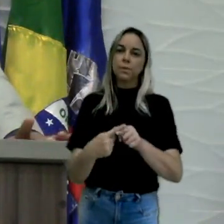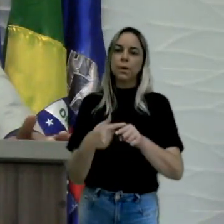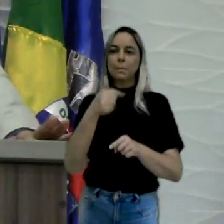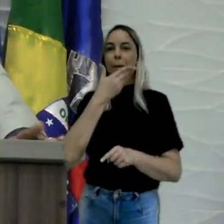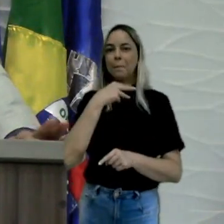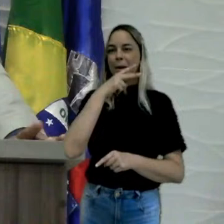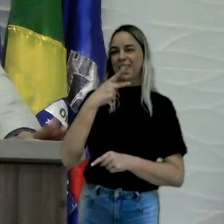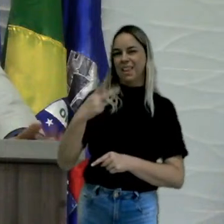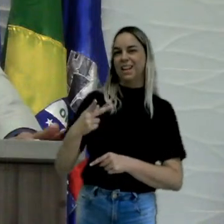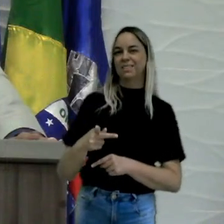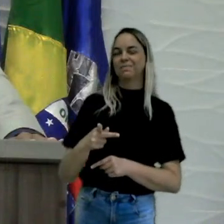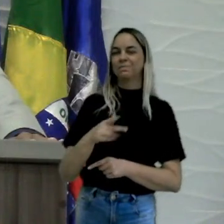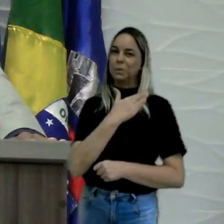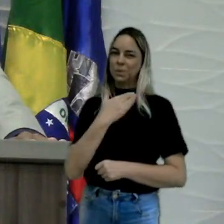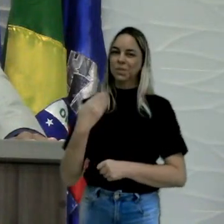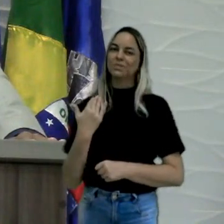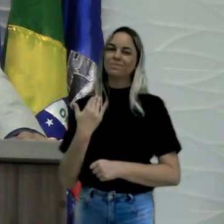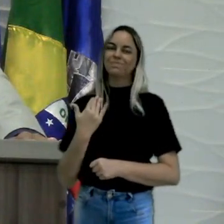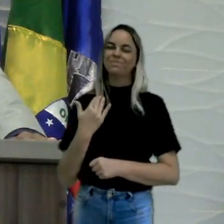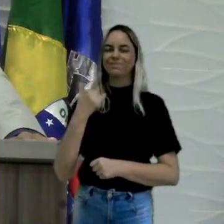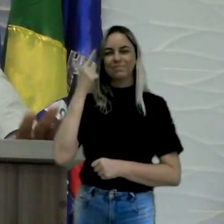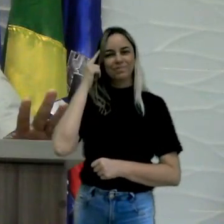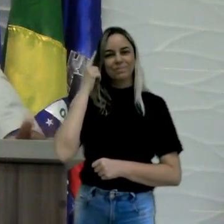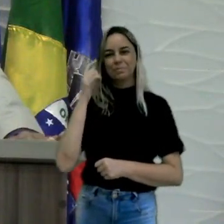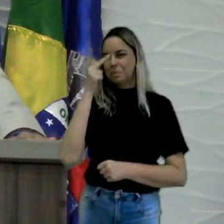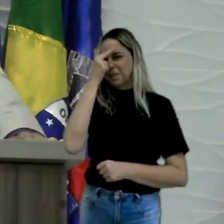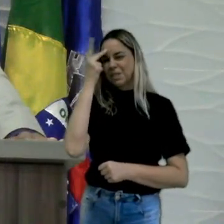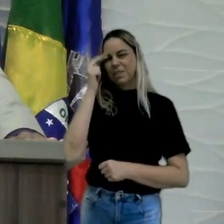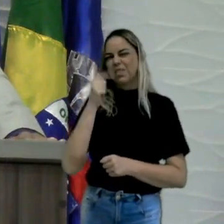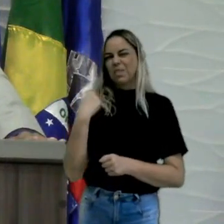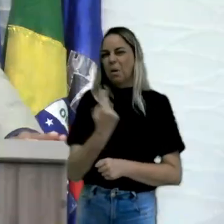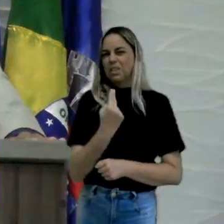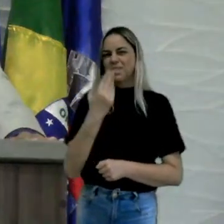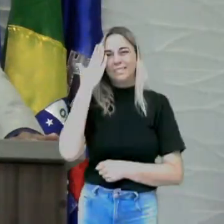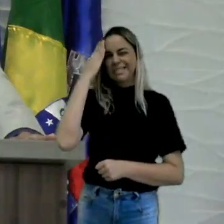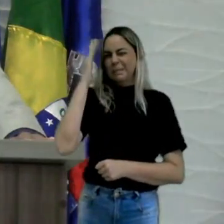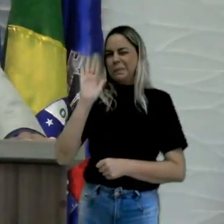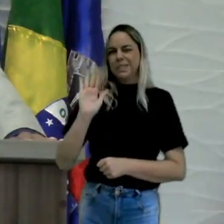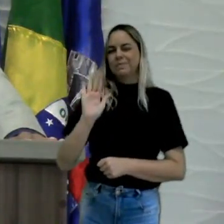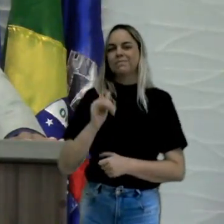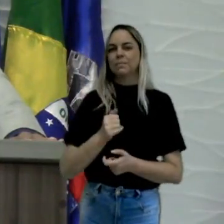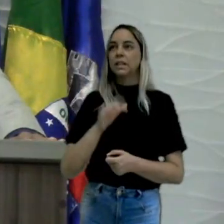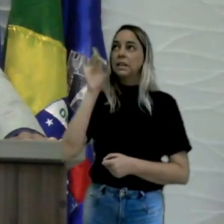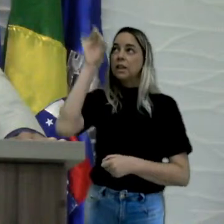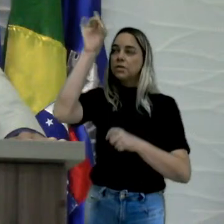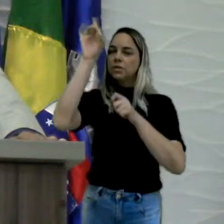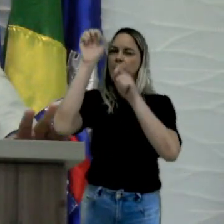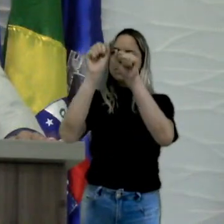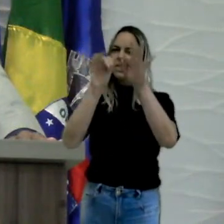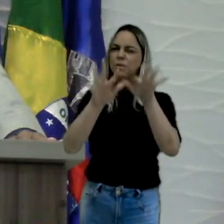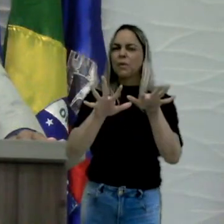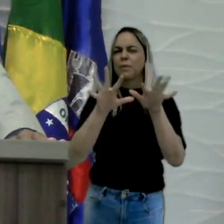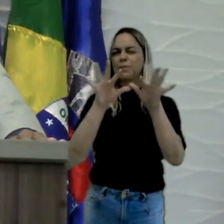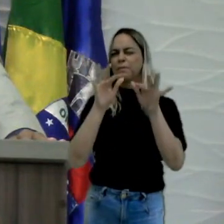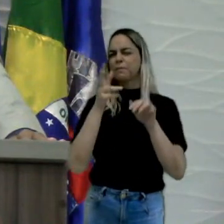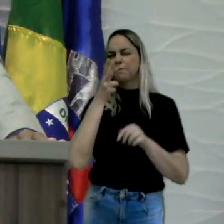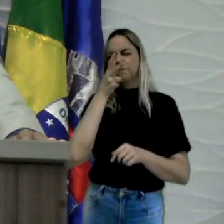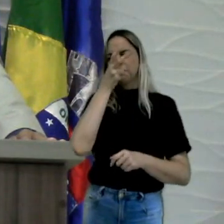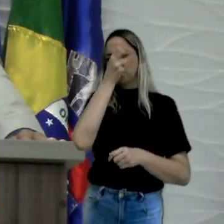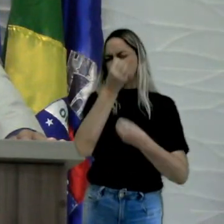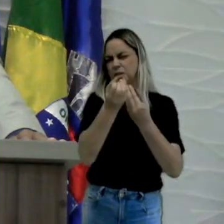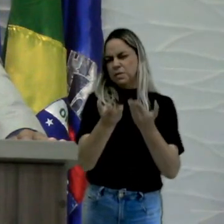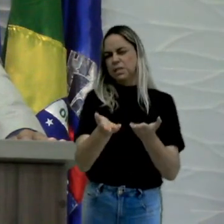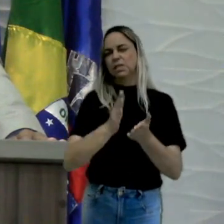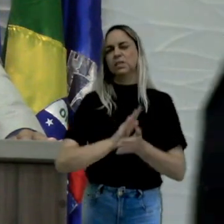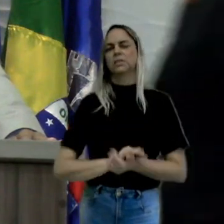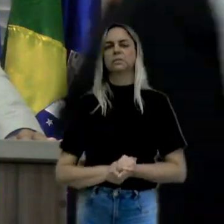dele, uma perda que ninguém esperava. Viu? Que Deus abençoe e dê força para todos eles. Viu? A